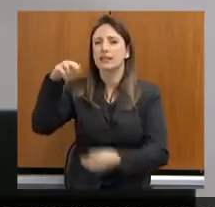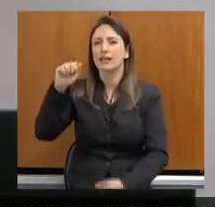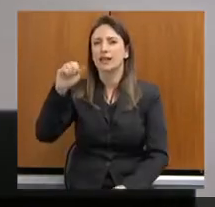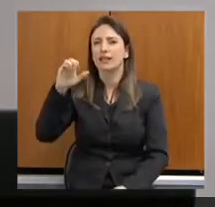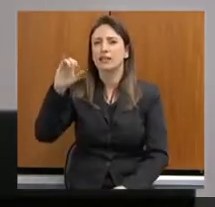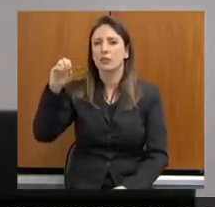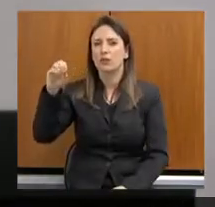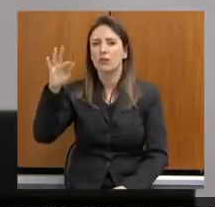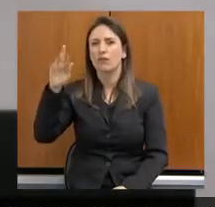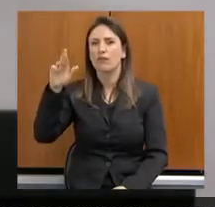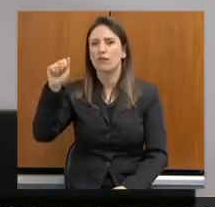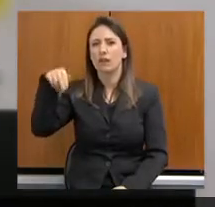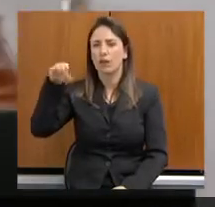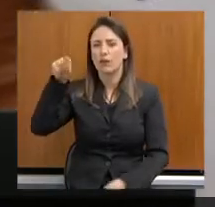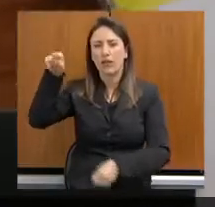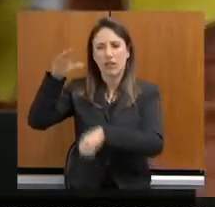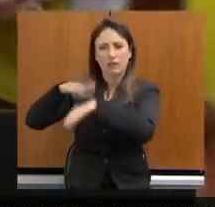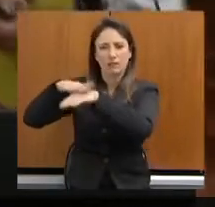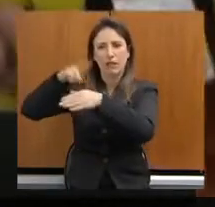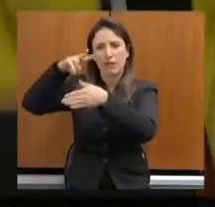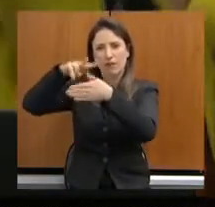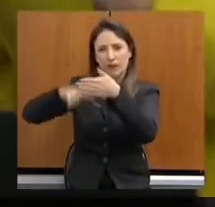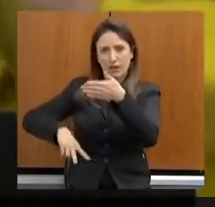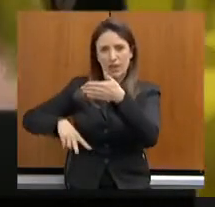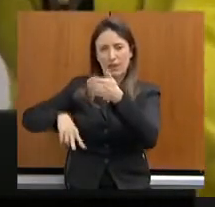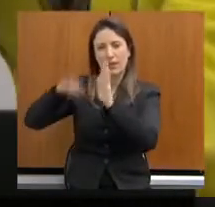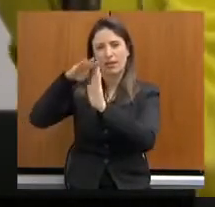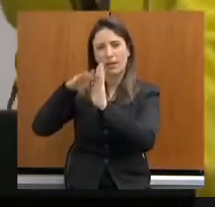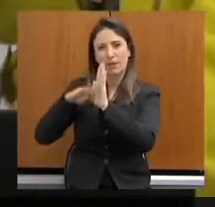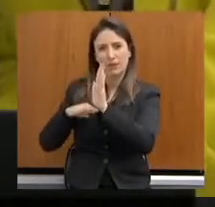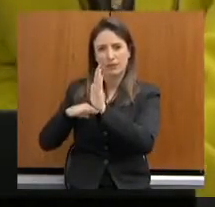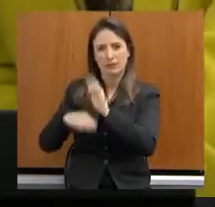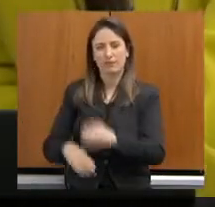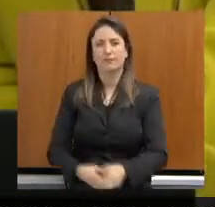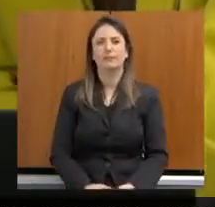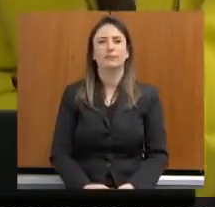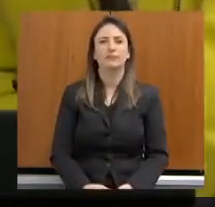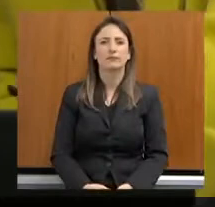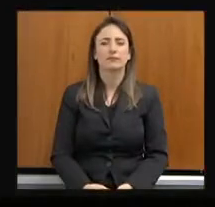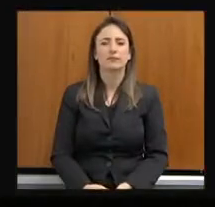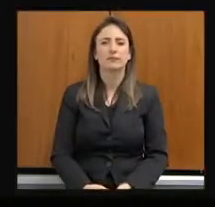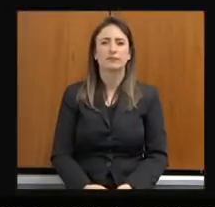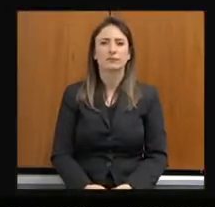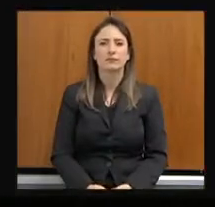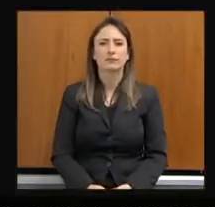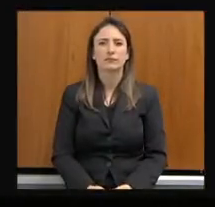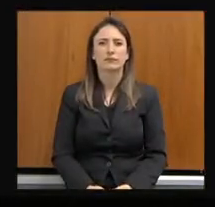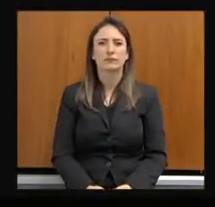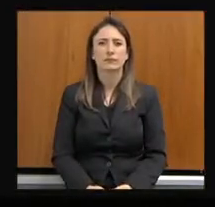formular a leitura do requerimento é frescura não a